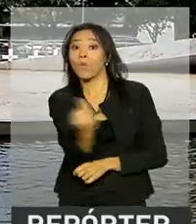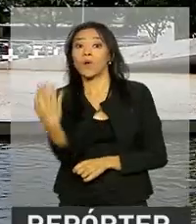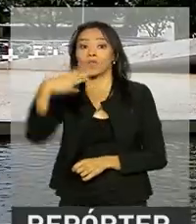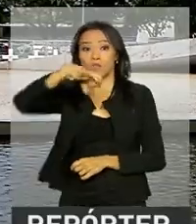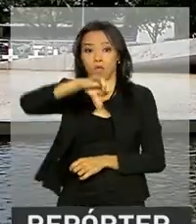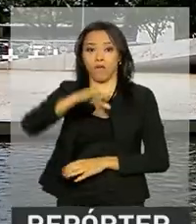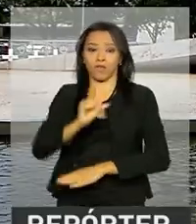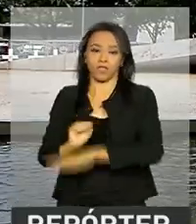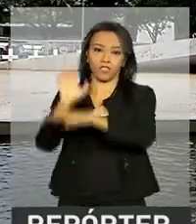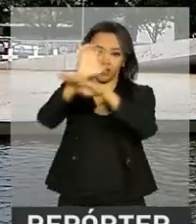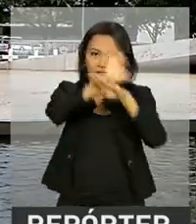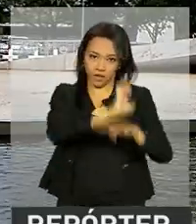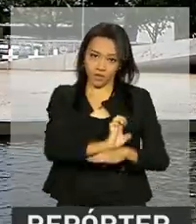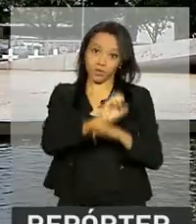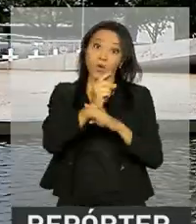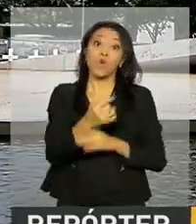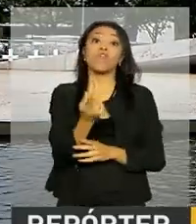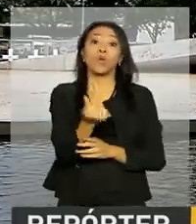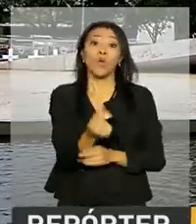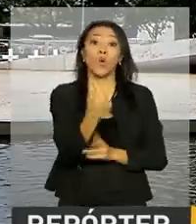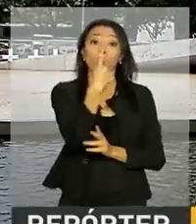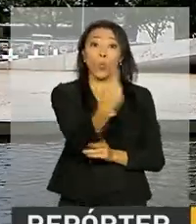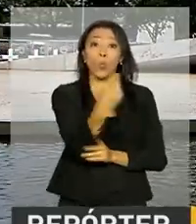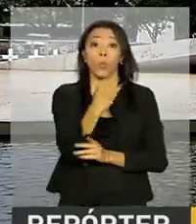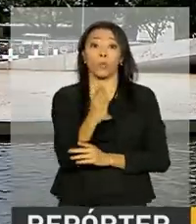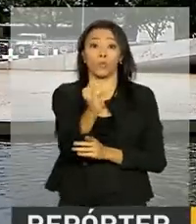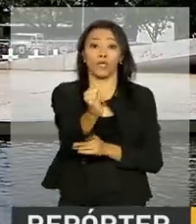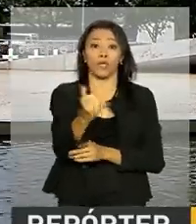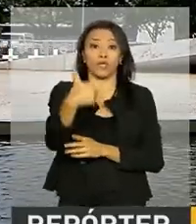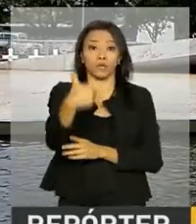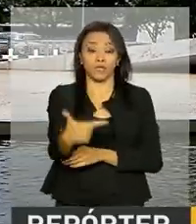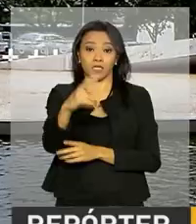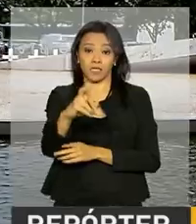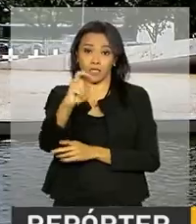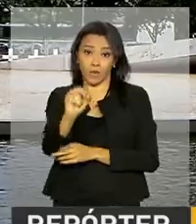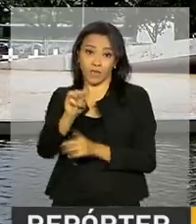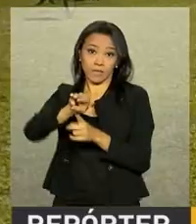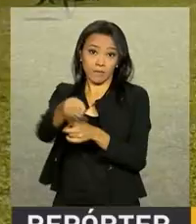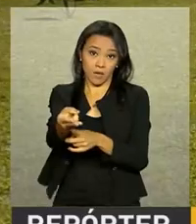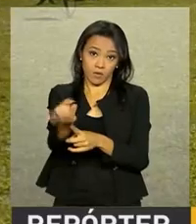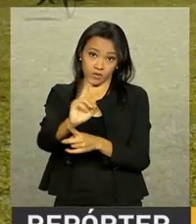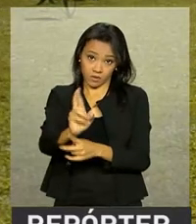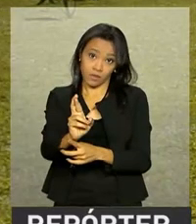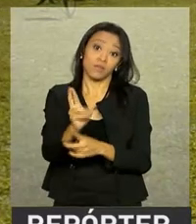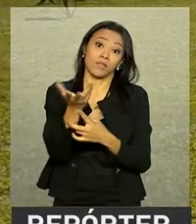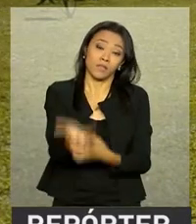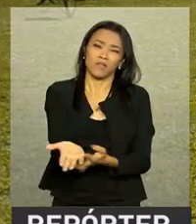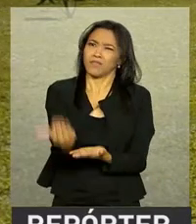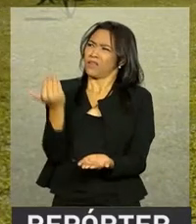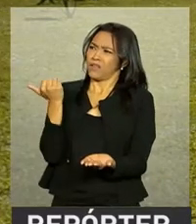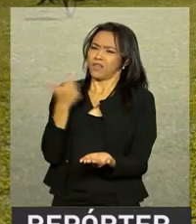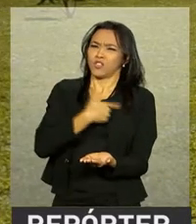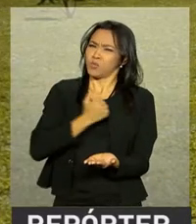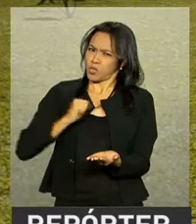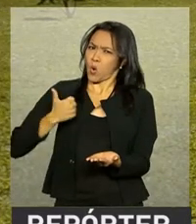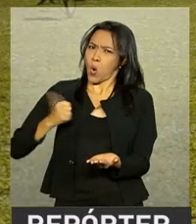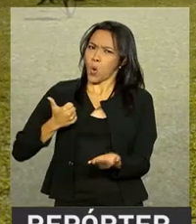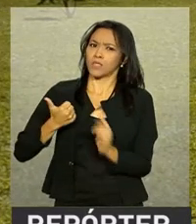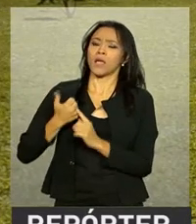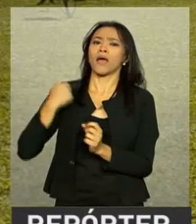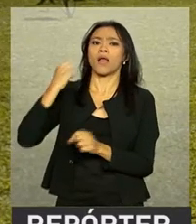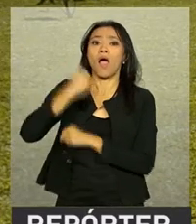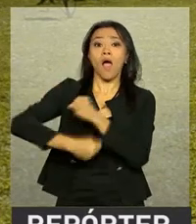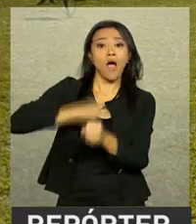o valor depositado foi de R bilhão 250 milhões deais desde 2011 esse repasse era